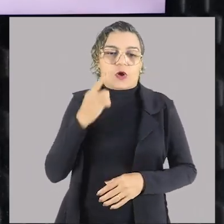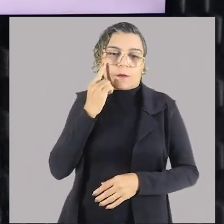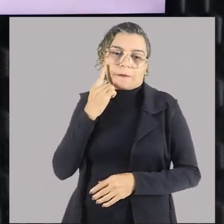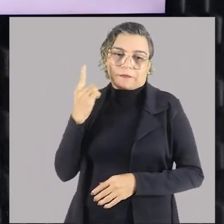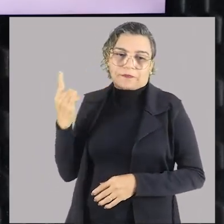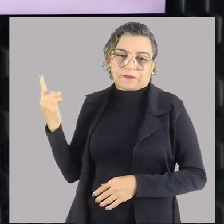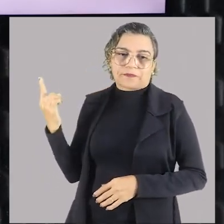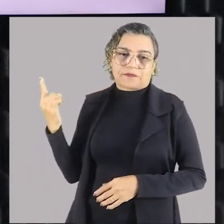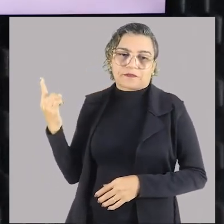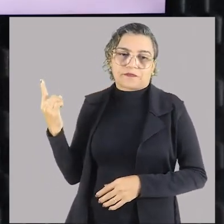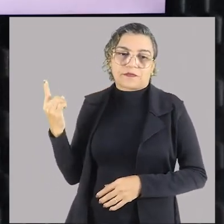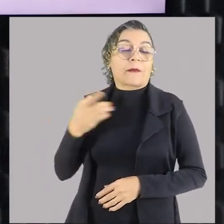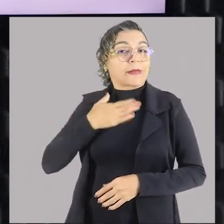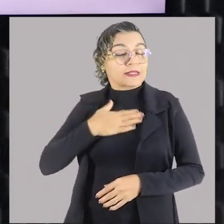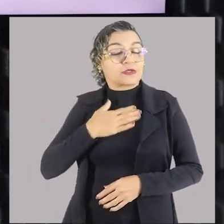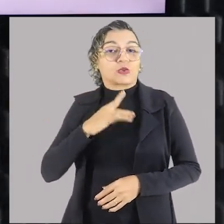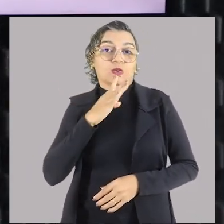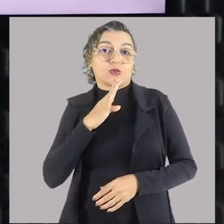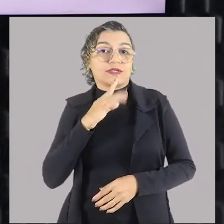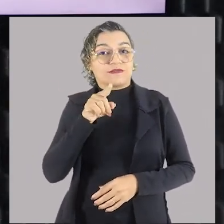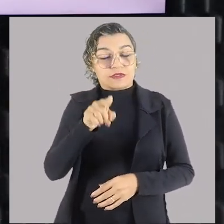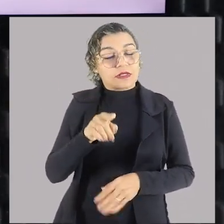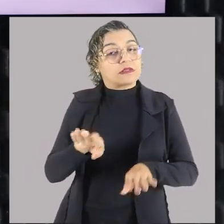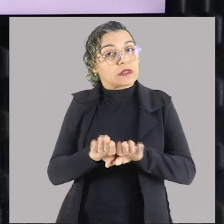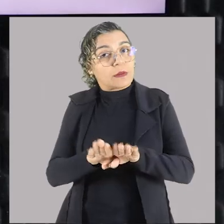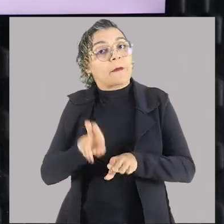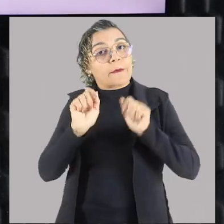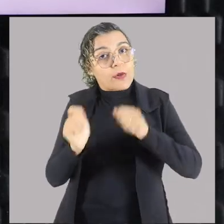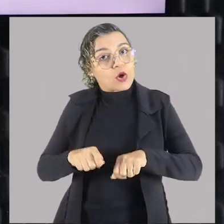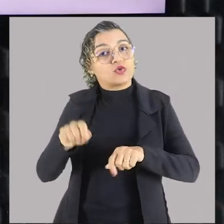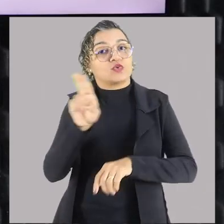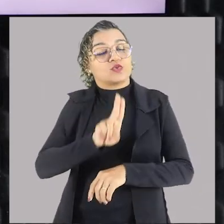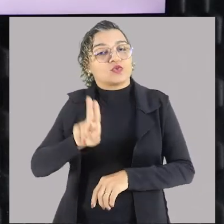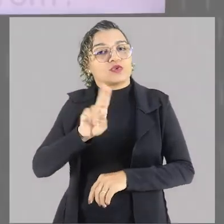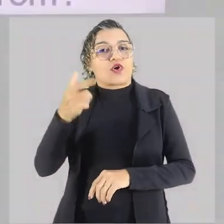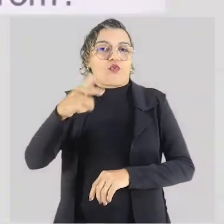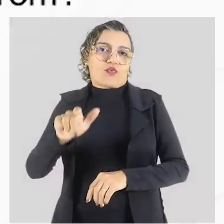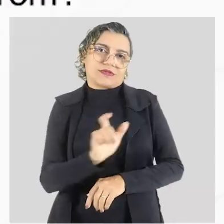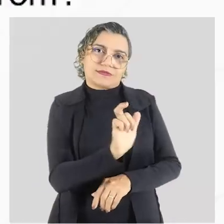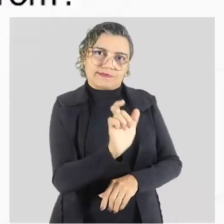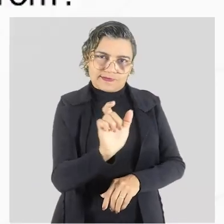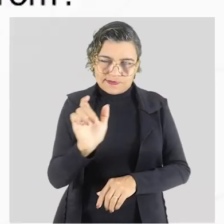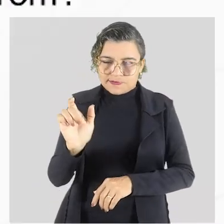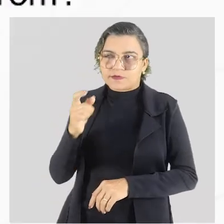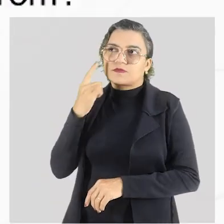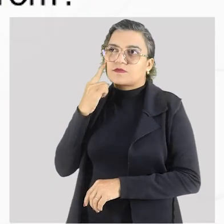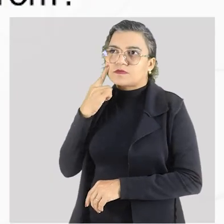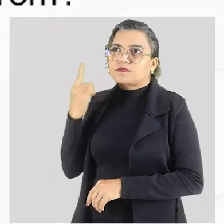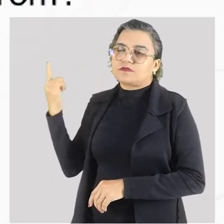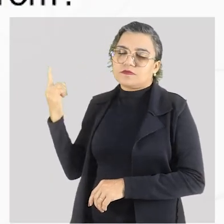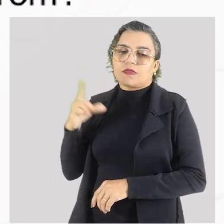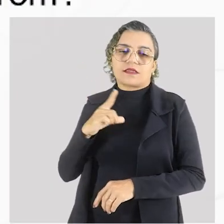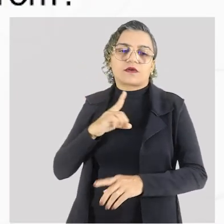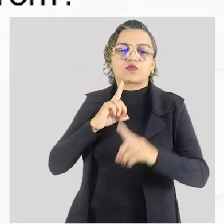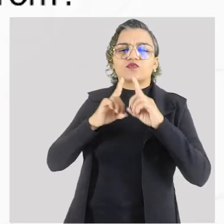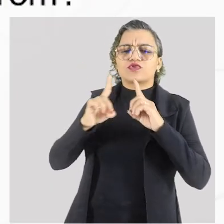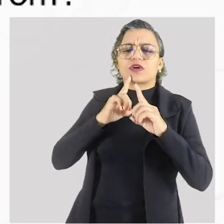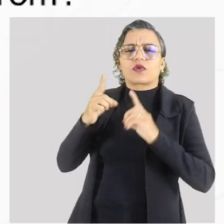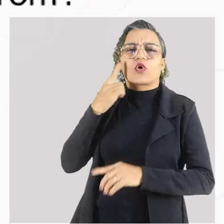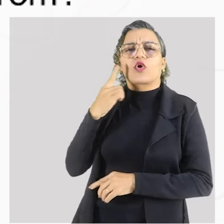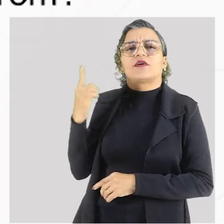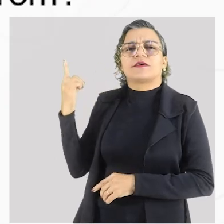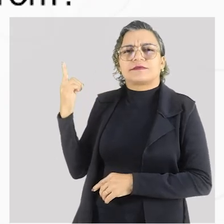you, é um prazer conhecer você. Então você também pode utilizar outras palavrinhas. E aqui eu tenho um diálogo para vocês, ó,